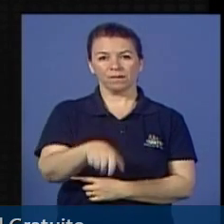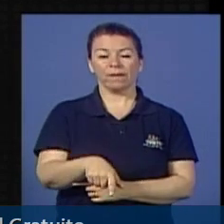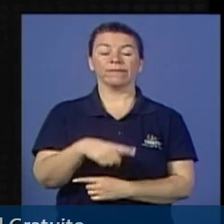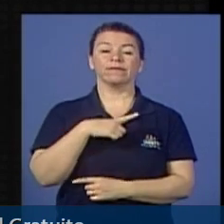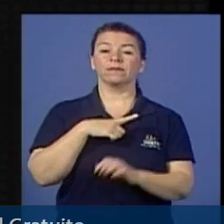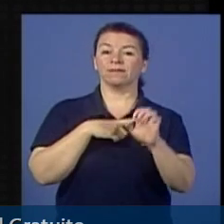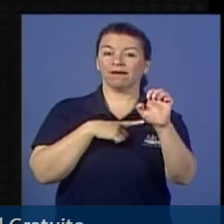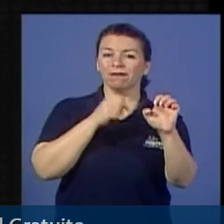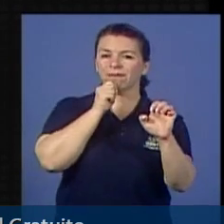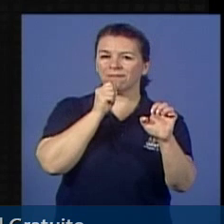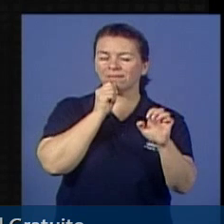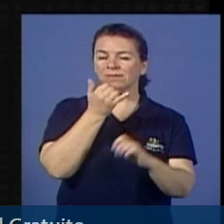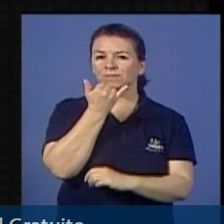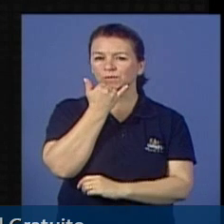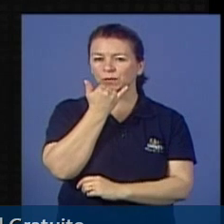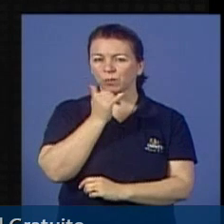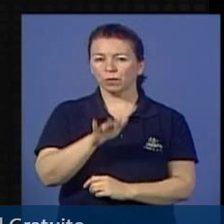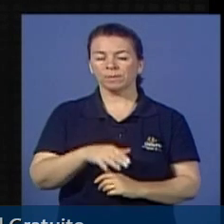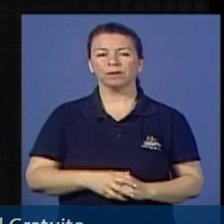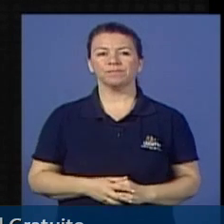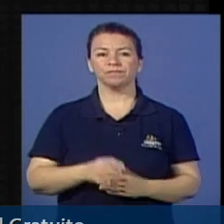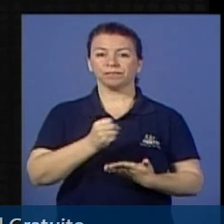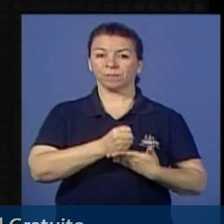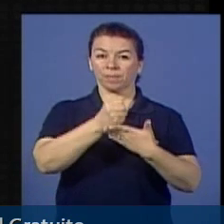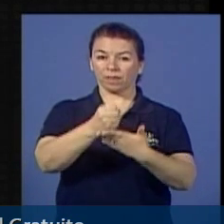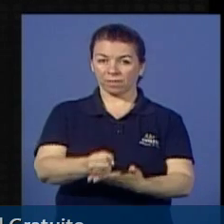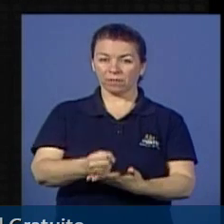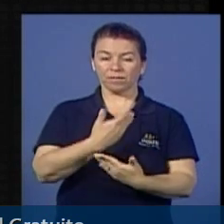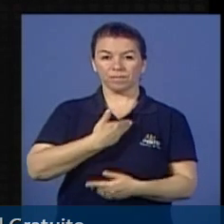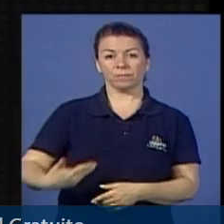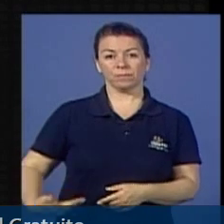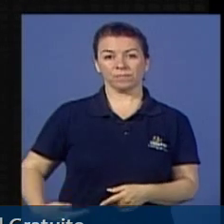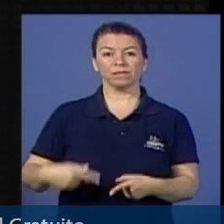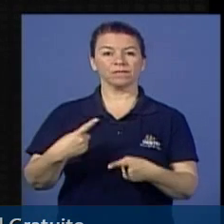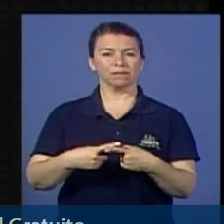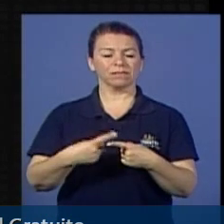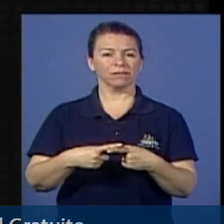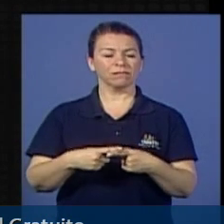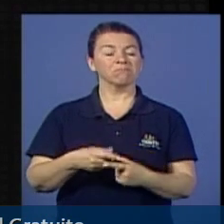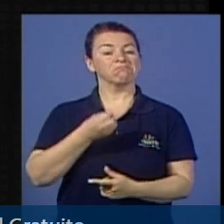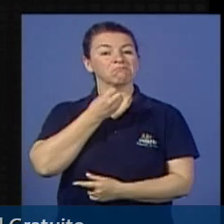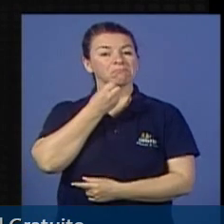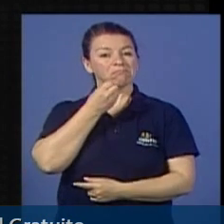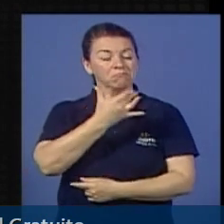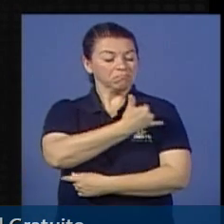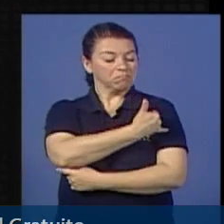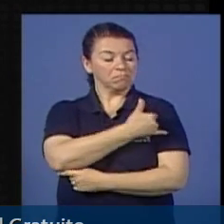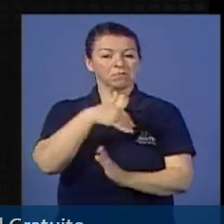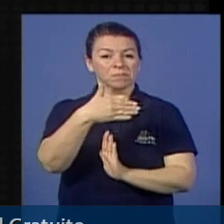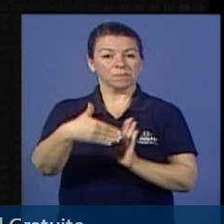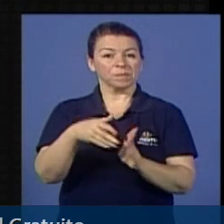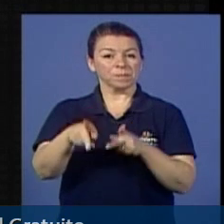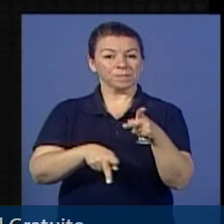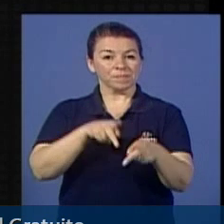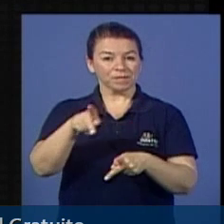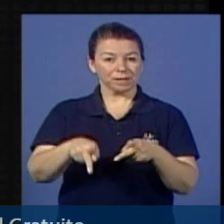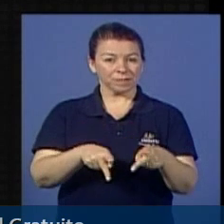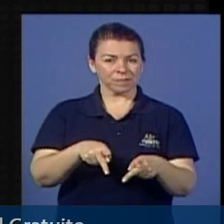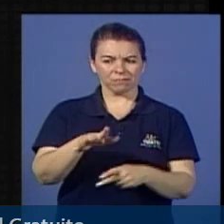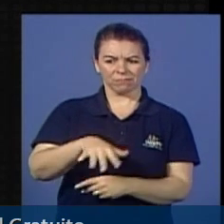E aqui nós temos a E. Desculpa, não cheguei a ler. O apoio ao governo republicano pela atitude de vacinar toda a população. Ali a população